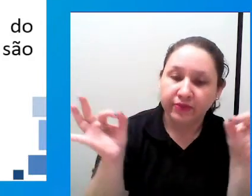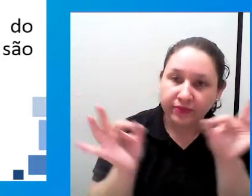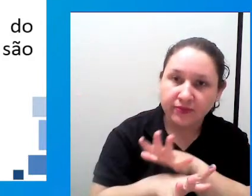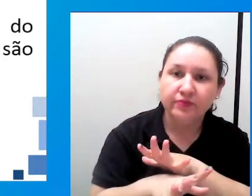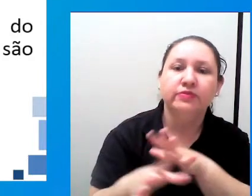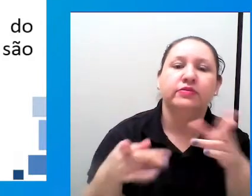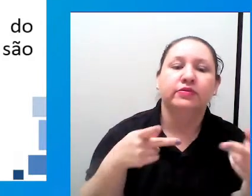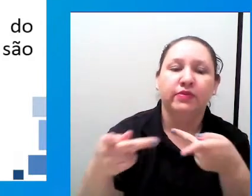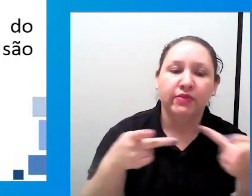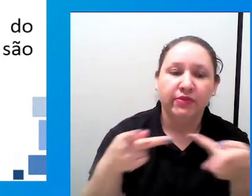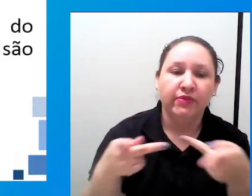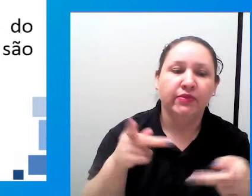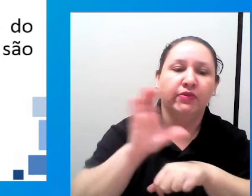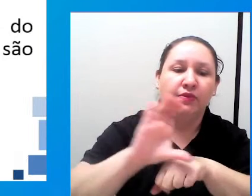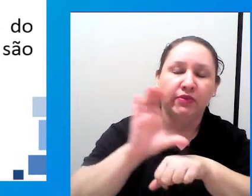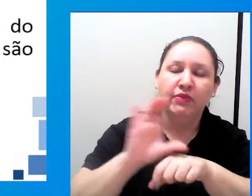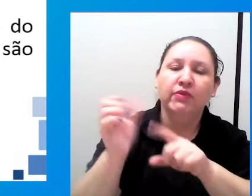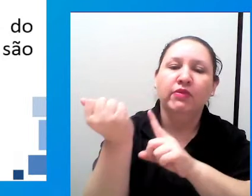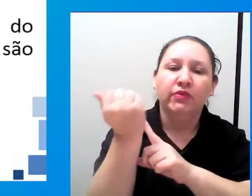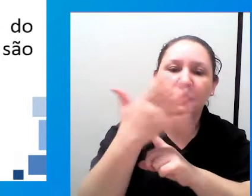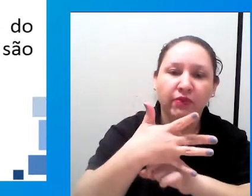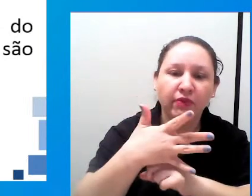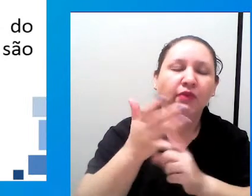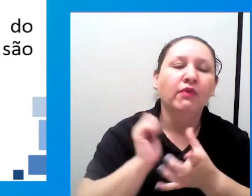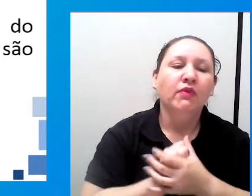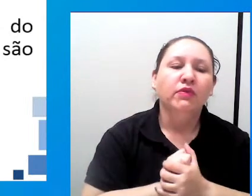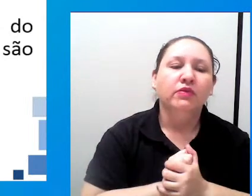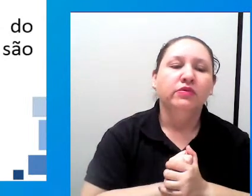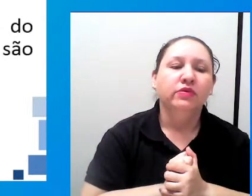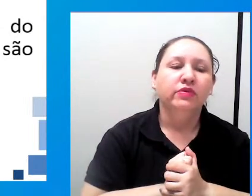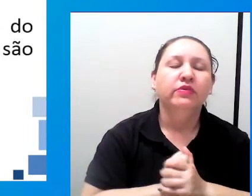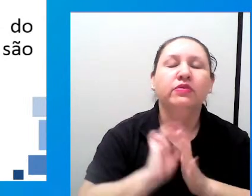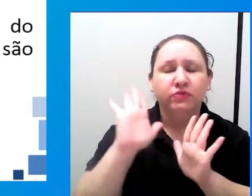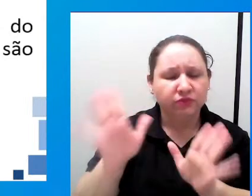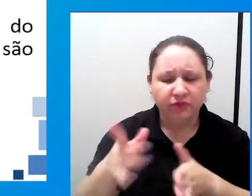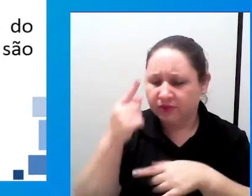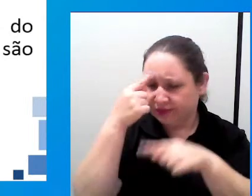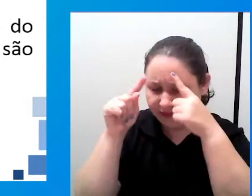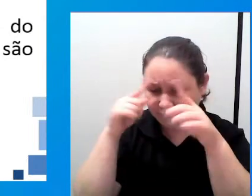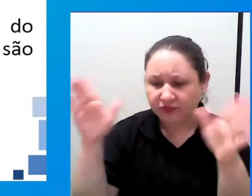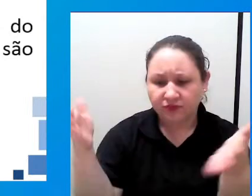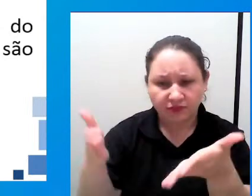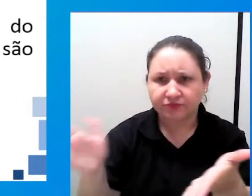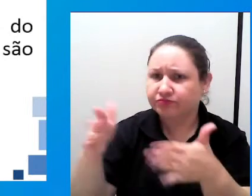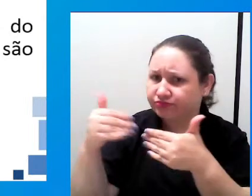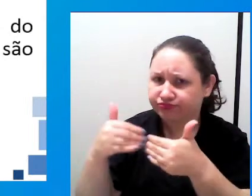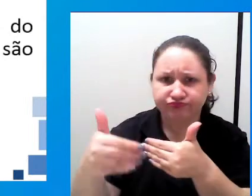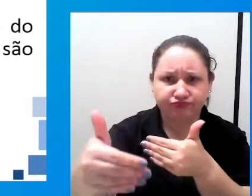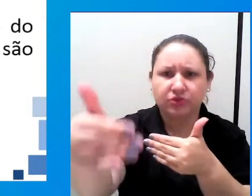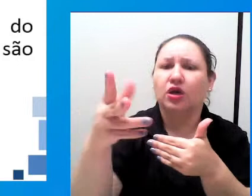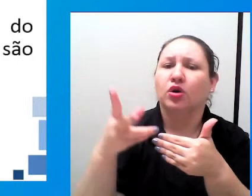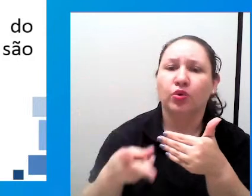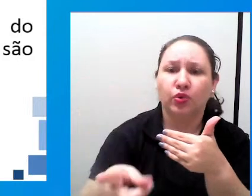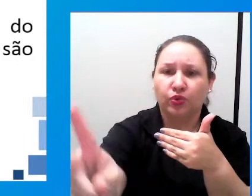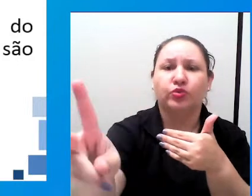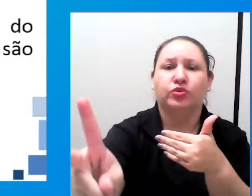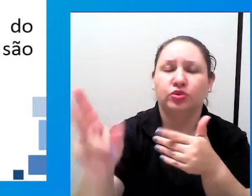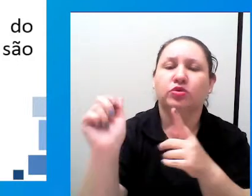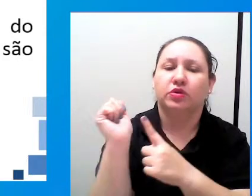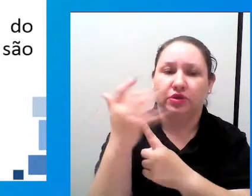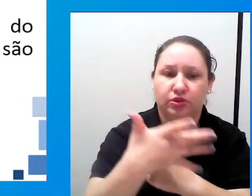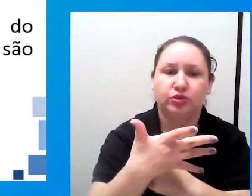de extensão, que eles executam, a maioria já estão executando essas ações de extensão ao longo